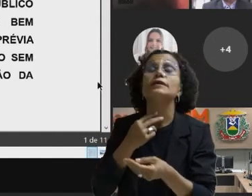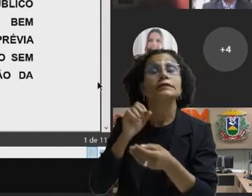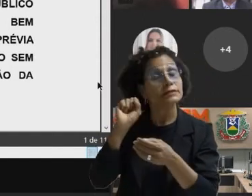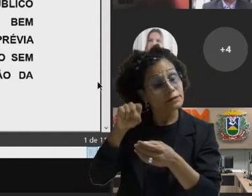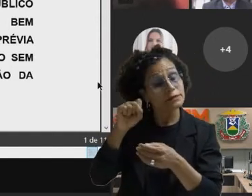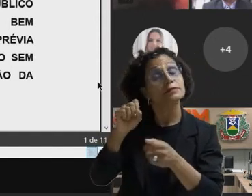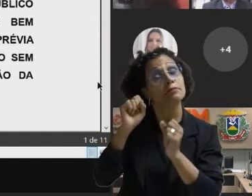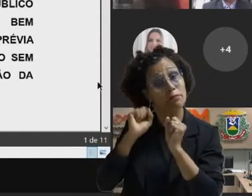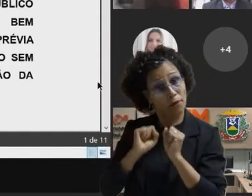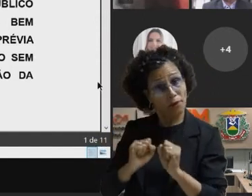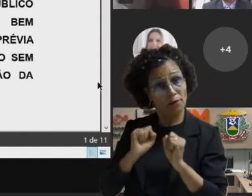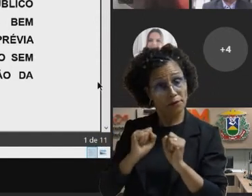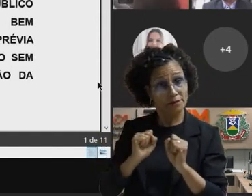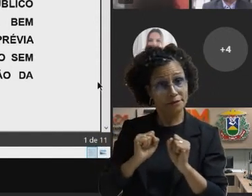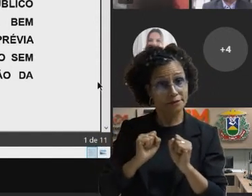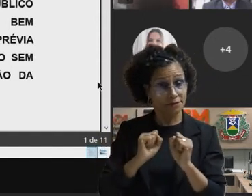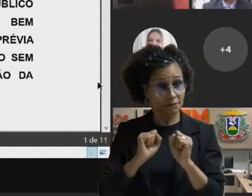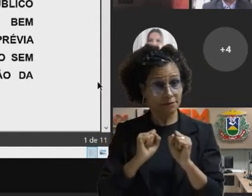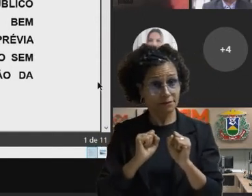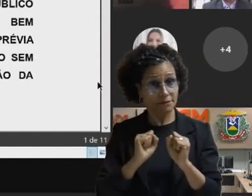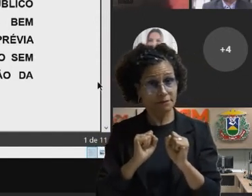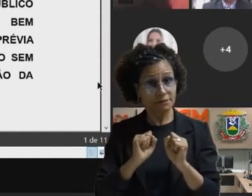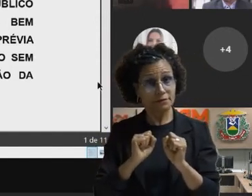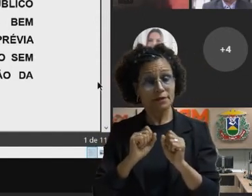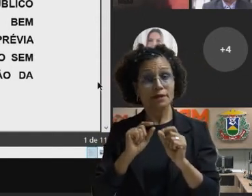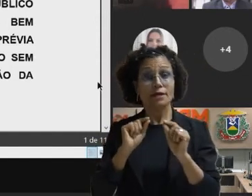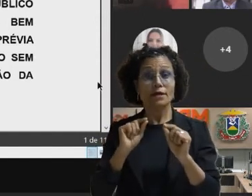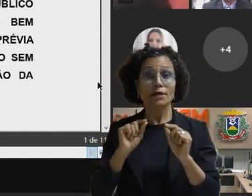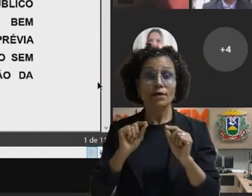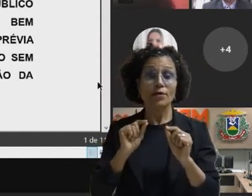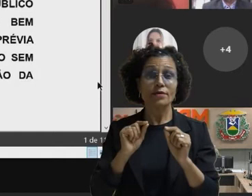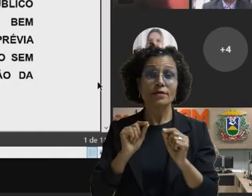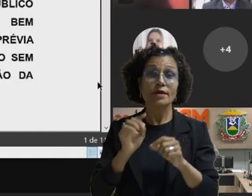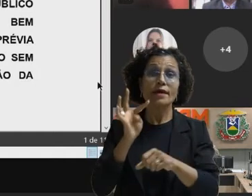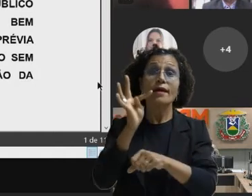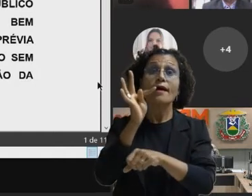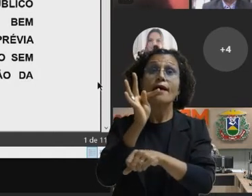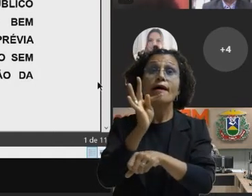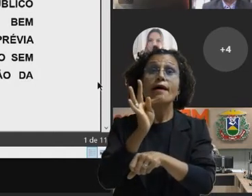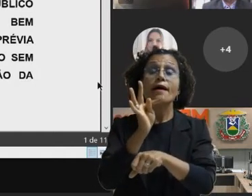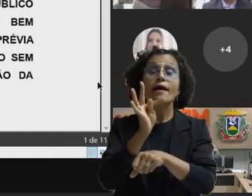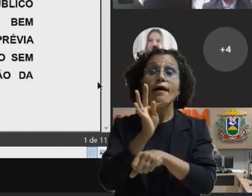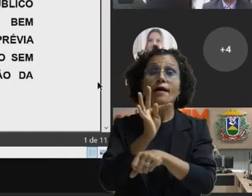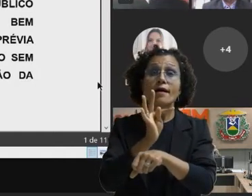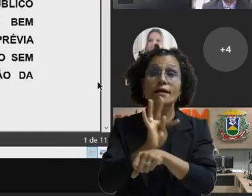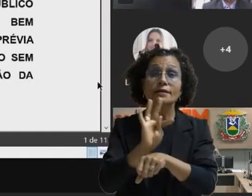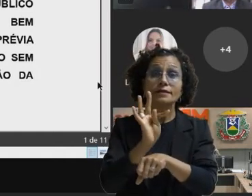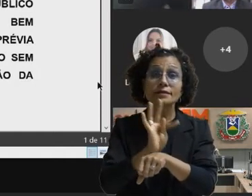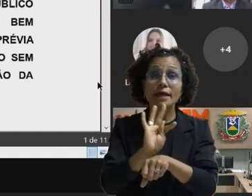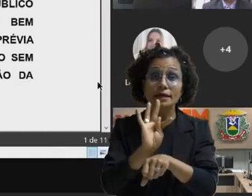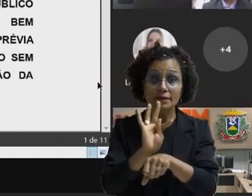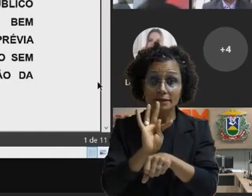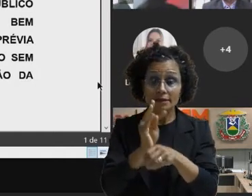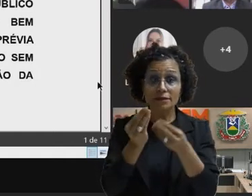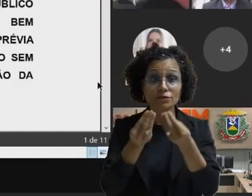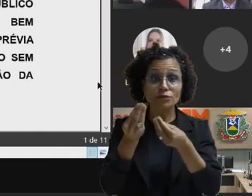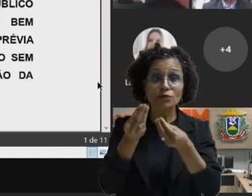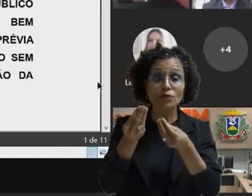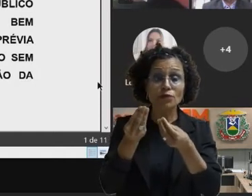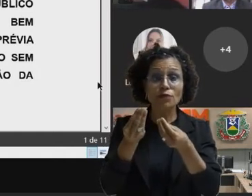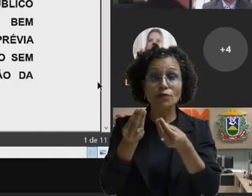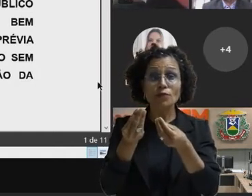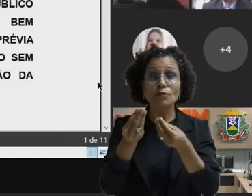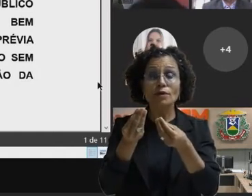feita. É que eles burlaram a técnica de fazer a doação à época. Que a doação